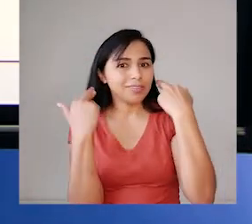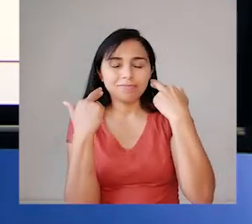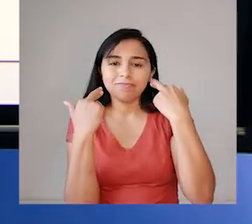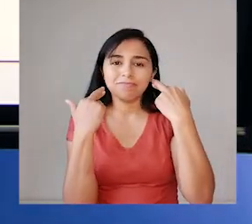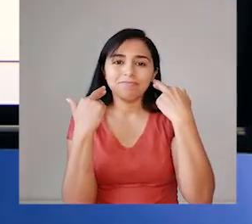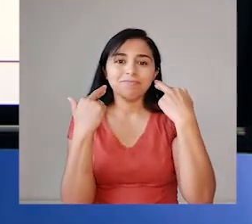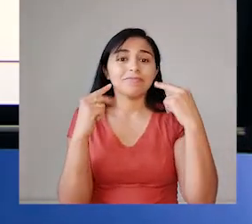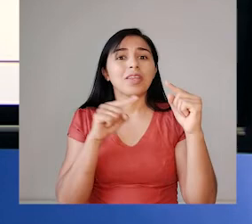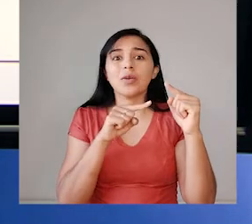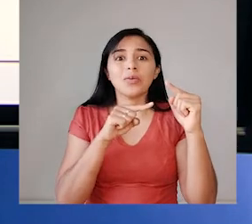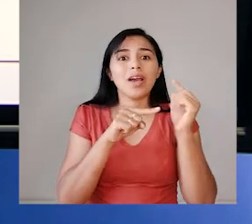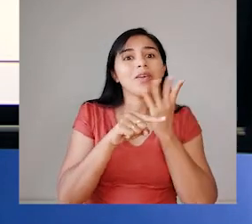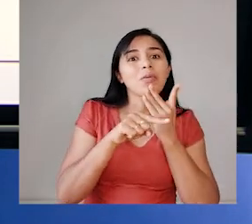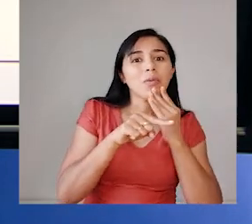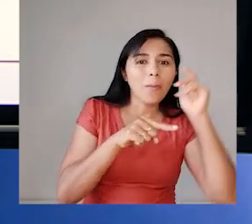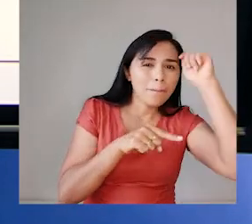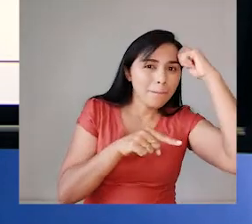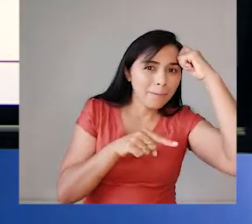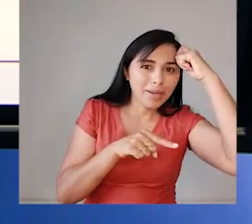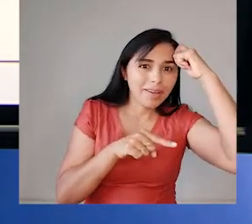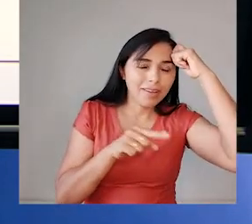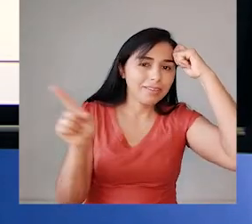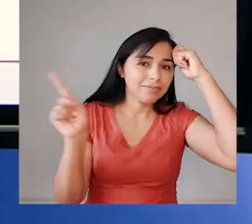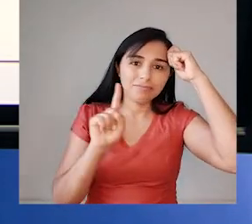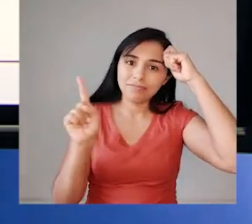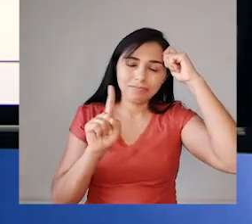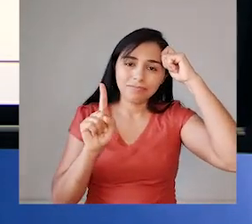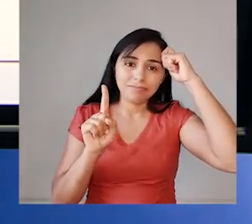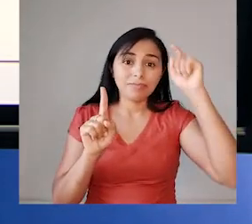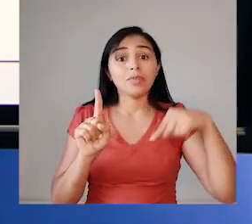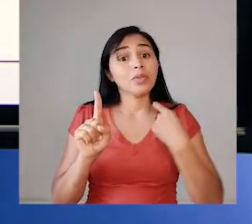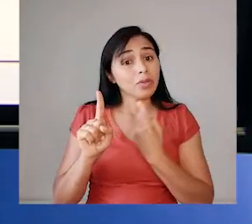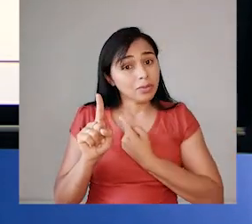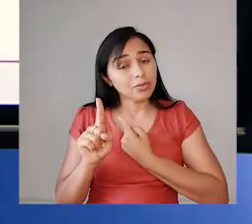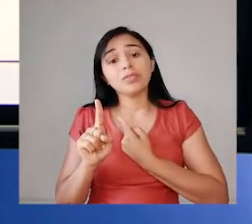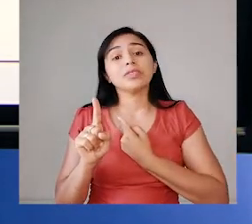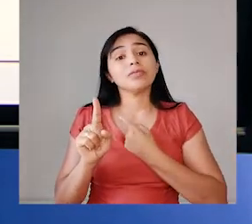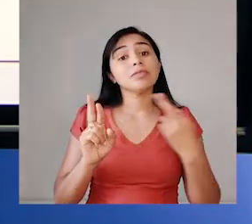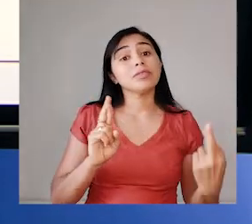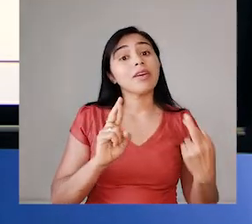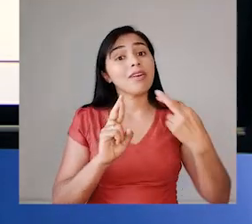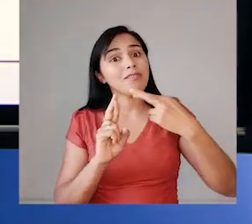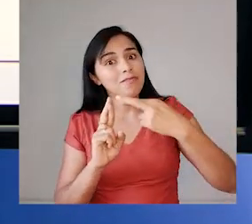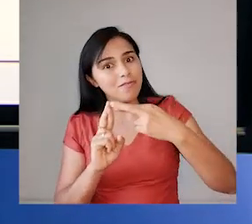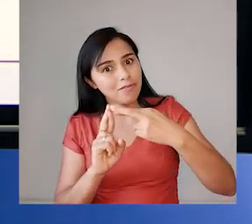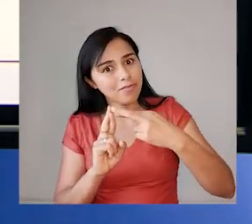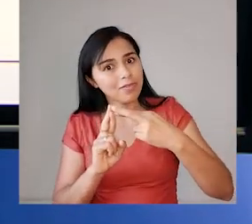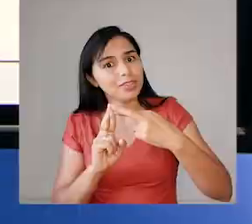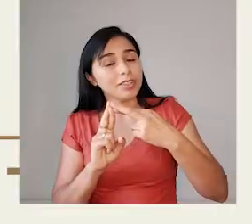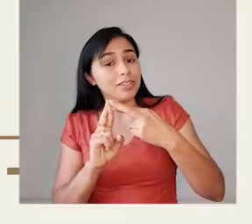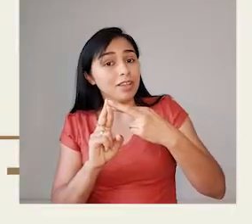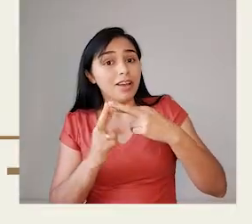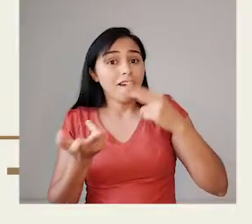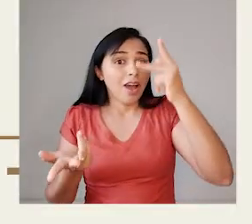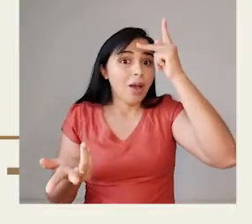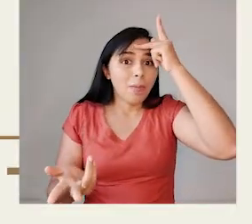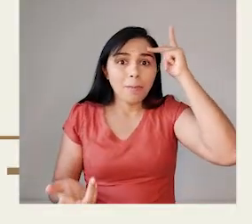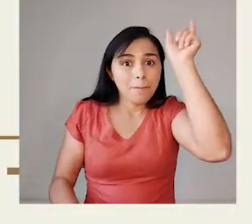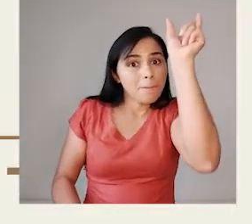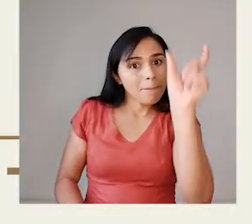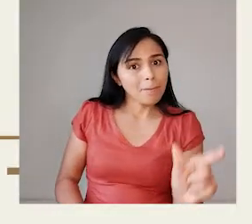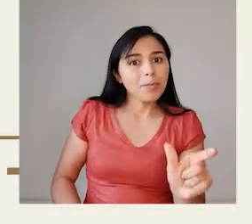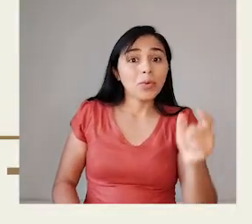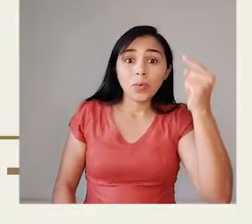ela tem uma cor preta. Ela é uma ovelha negra porque ela pensa diferente. Terceiro,